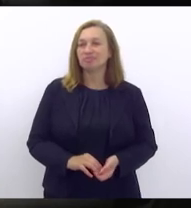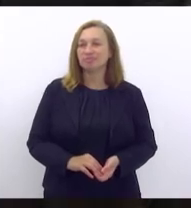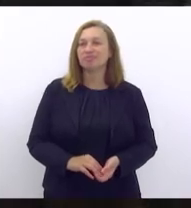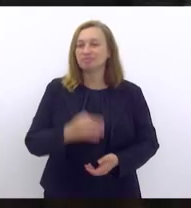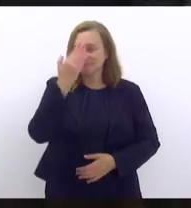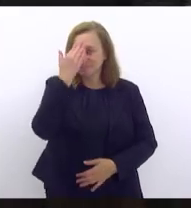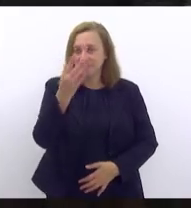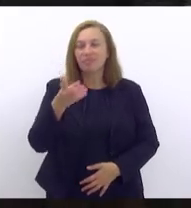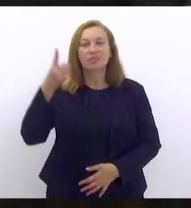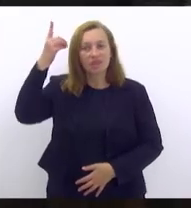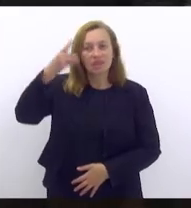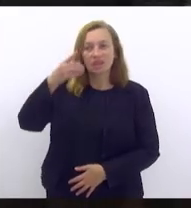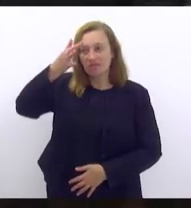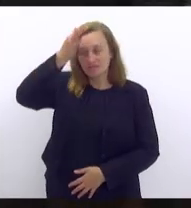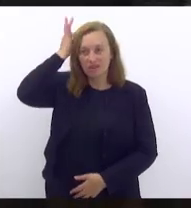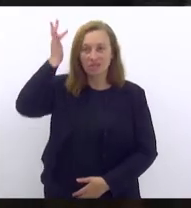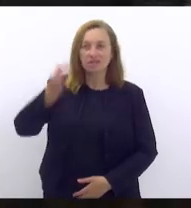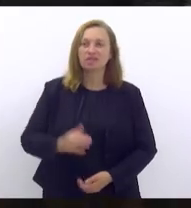Obrigado, deputado Fred.